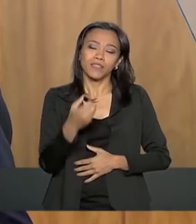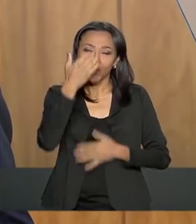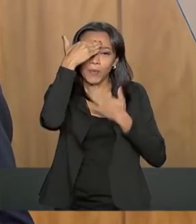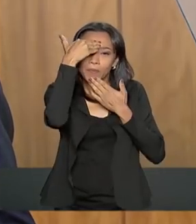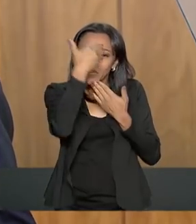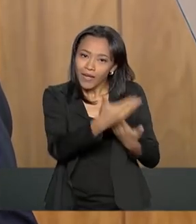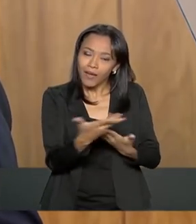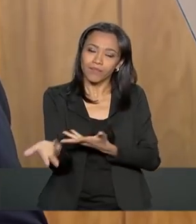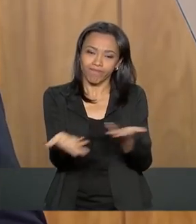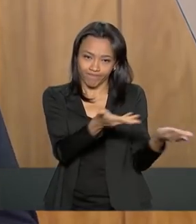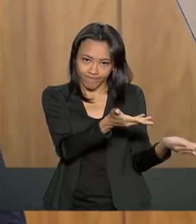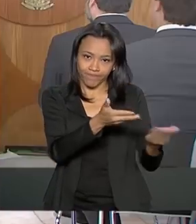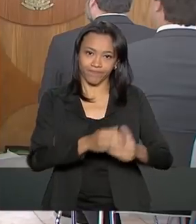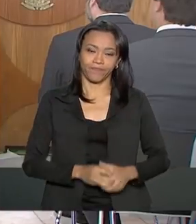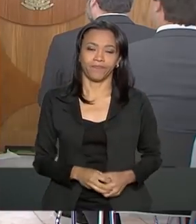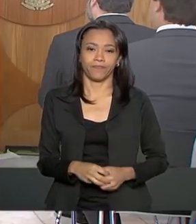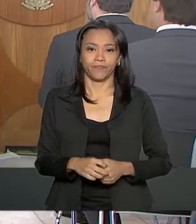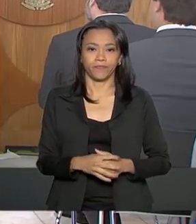e a palavra é de Vossa Excelência.